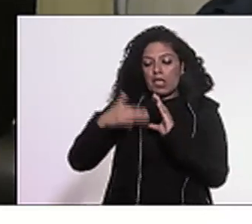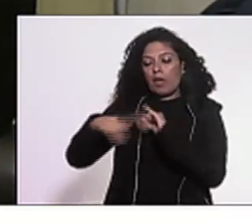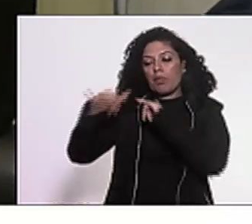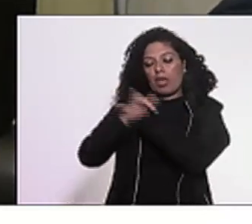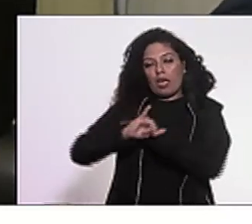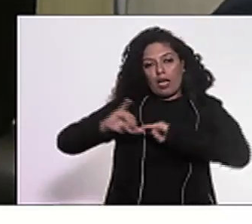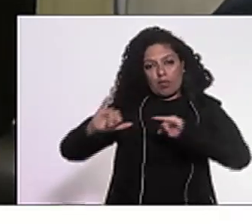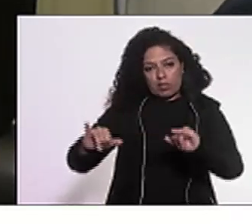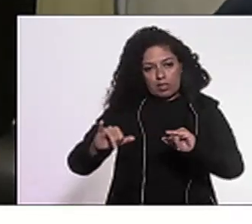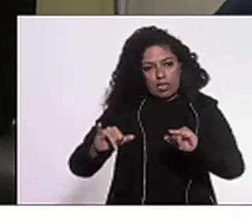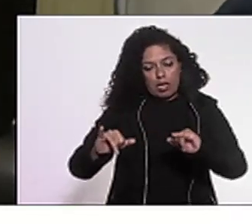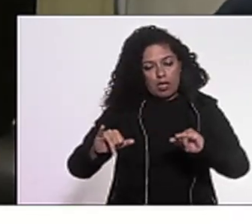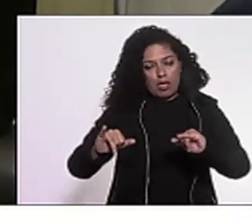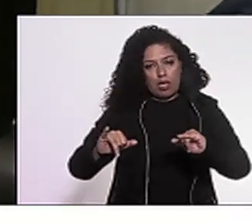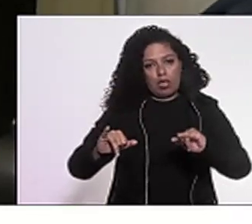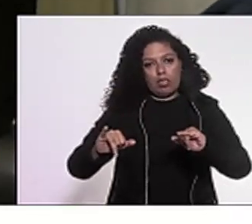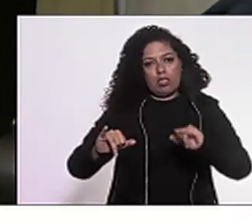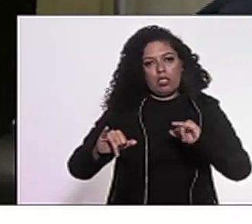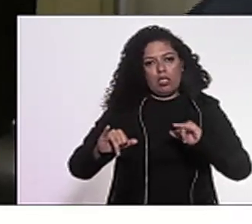denúncia,